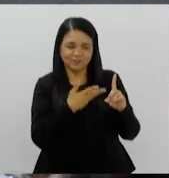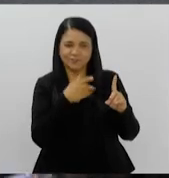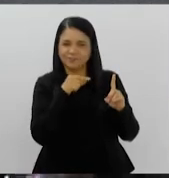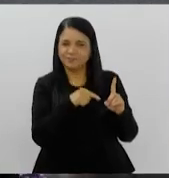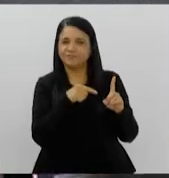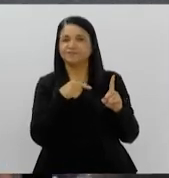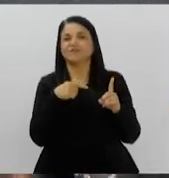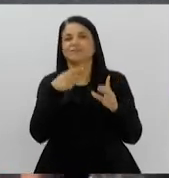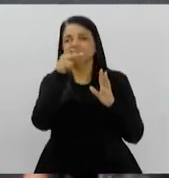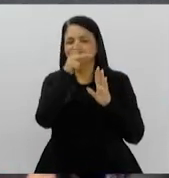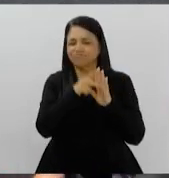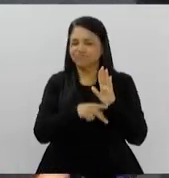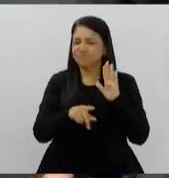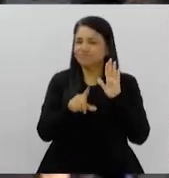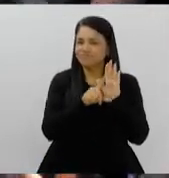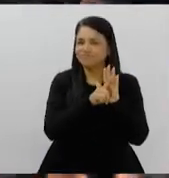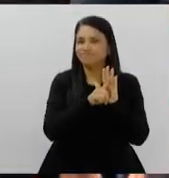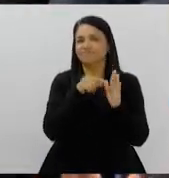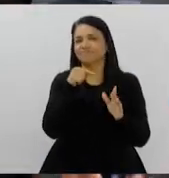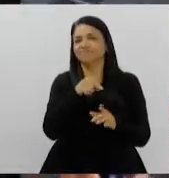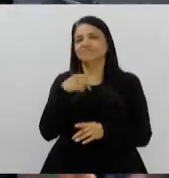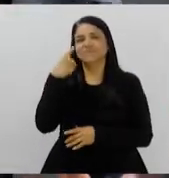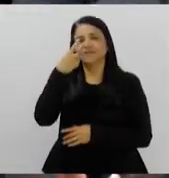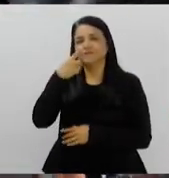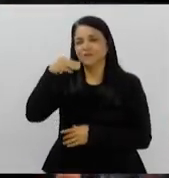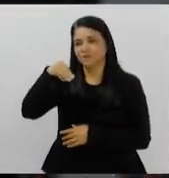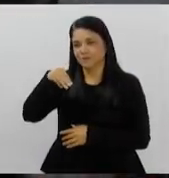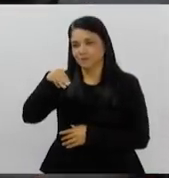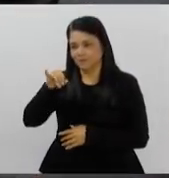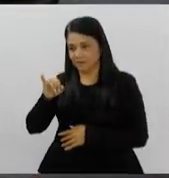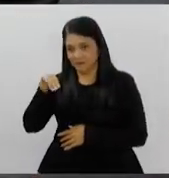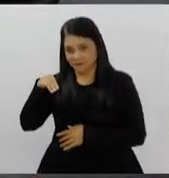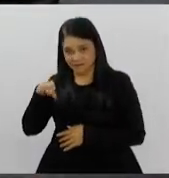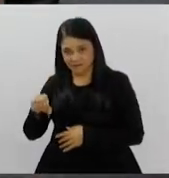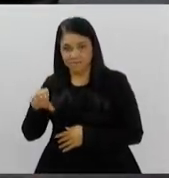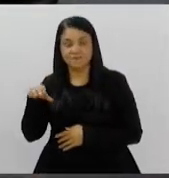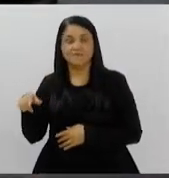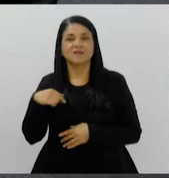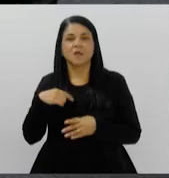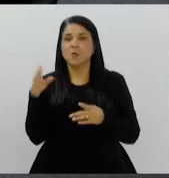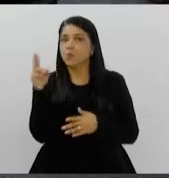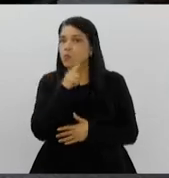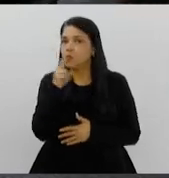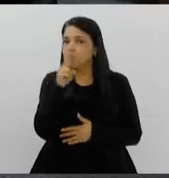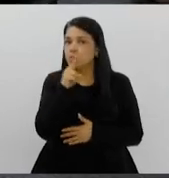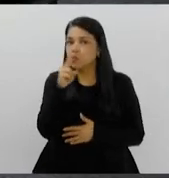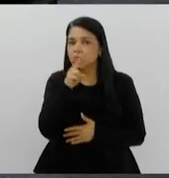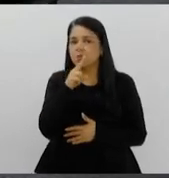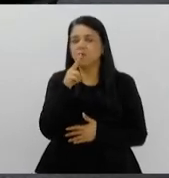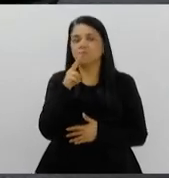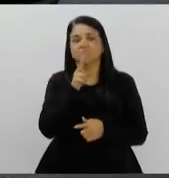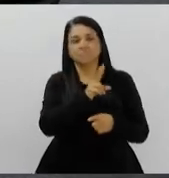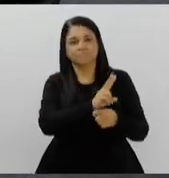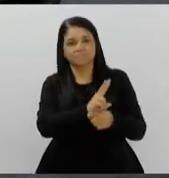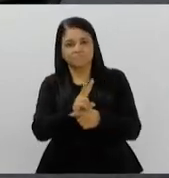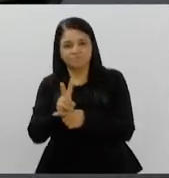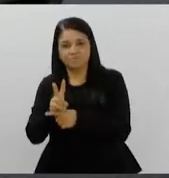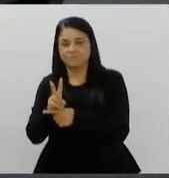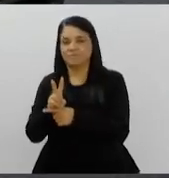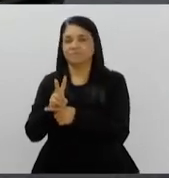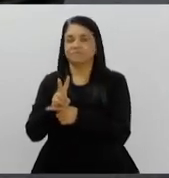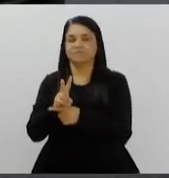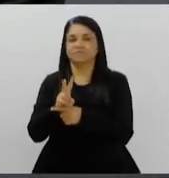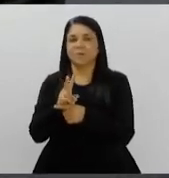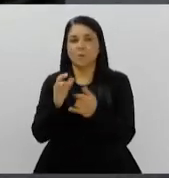do projeto, o deputado Carlos Menck. É urgente, deputado, a preservação do nosso patrimônio natural e